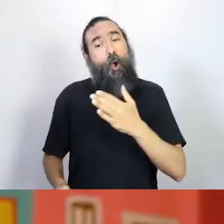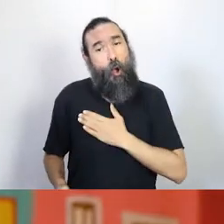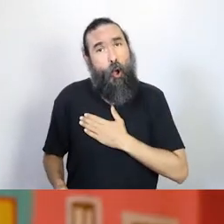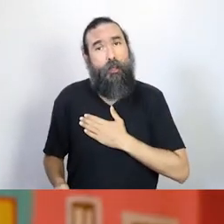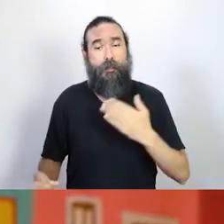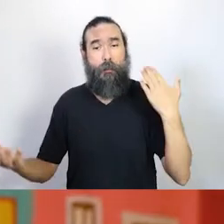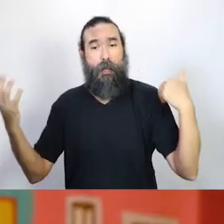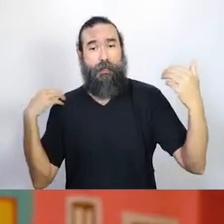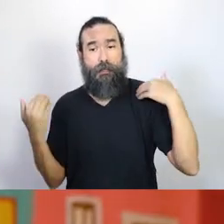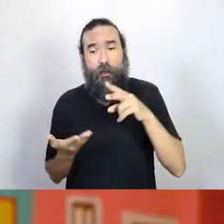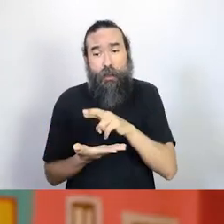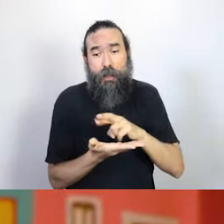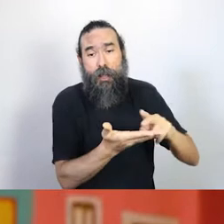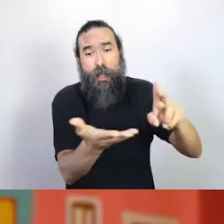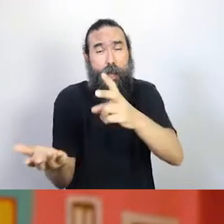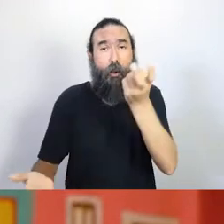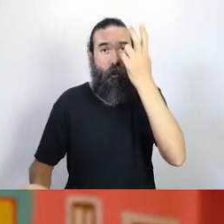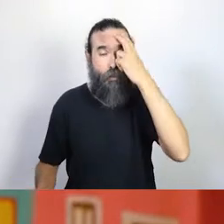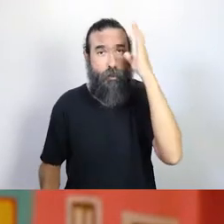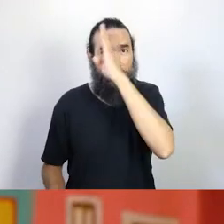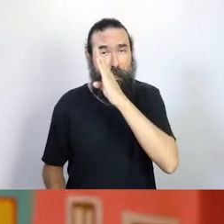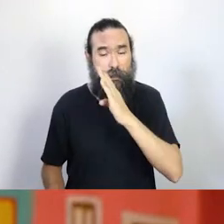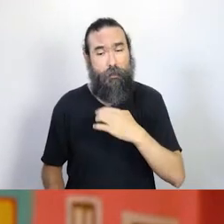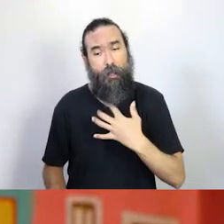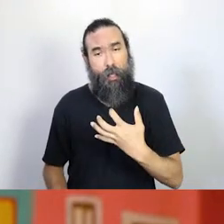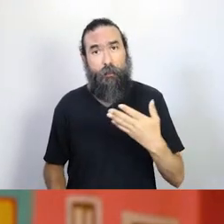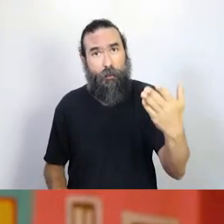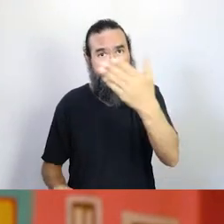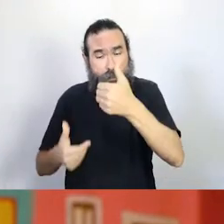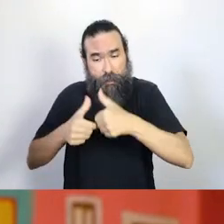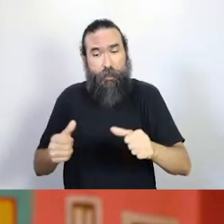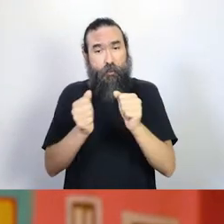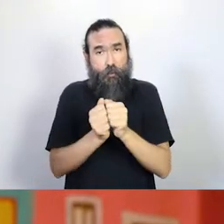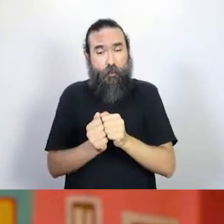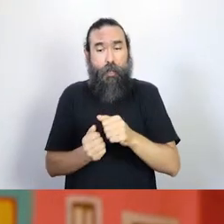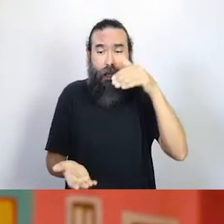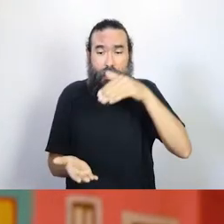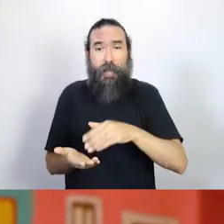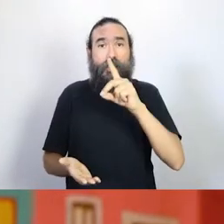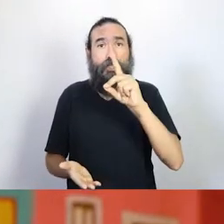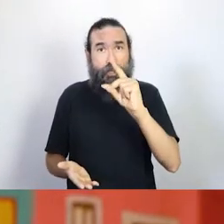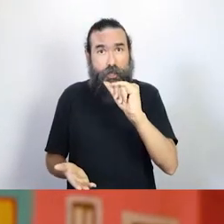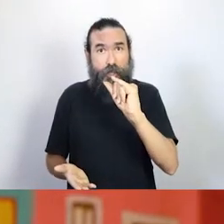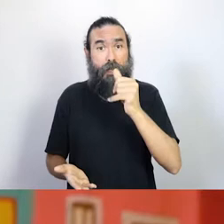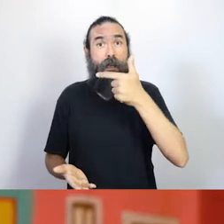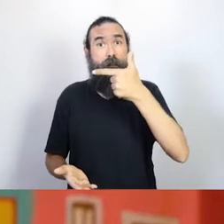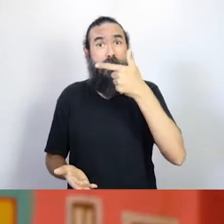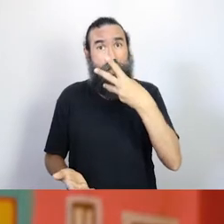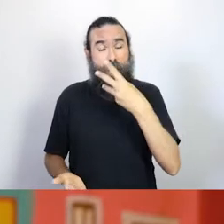brasileiro e que a gente possa estar junto até o dia 23, mostrando um pouco desse Brasil profundo.